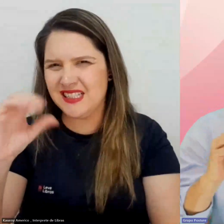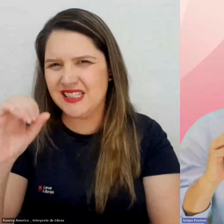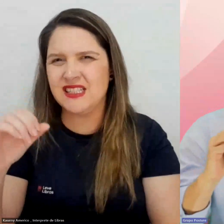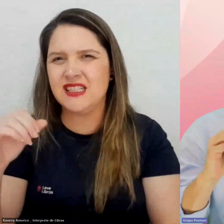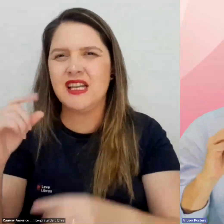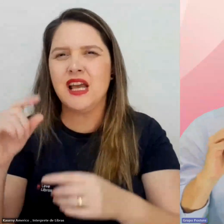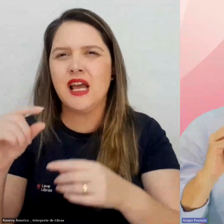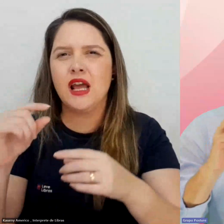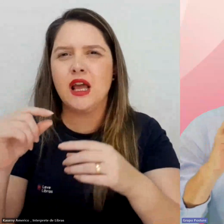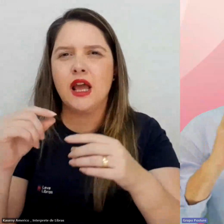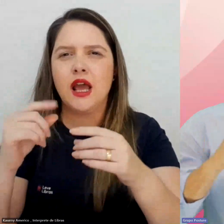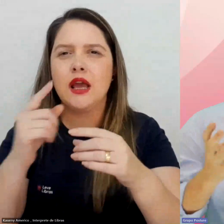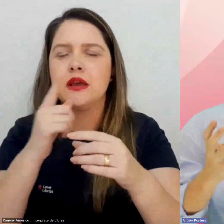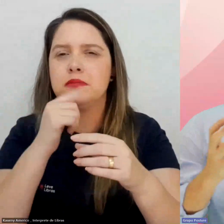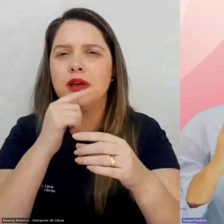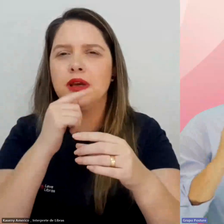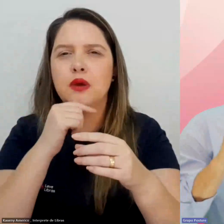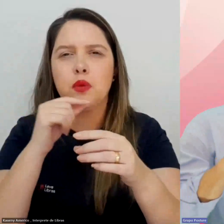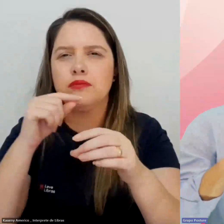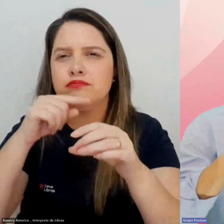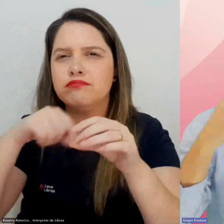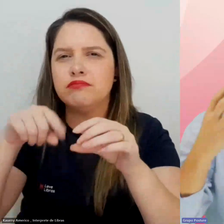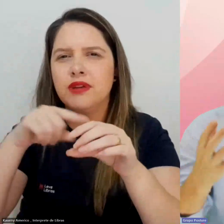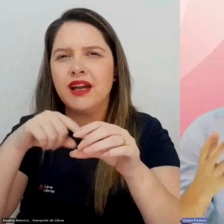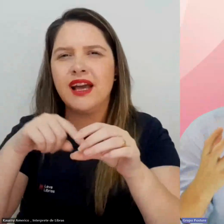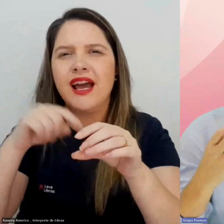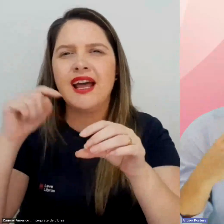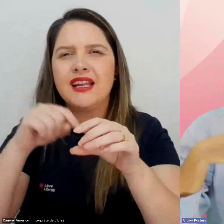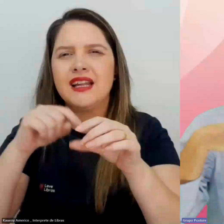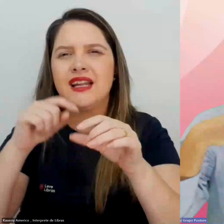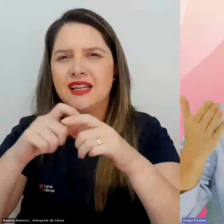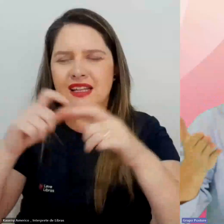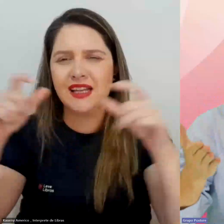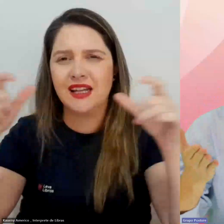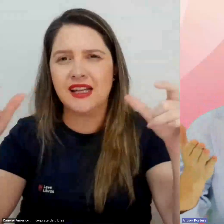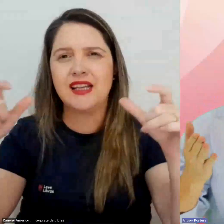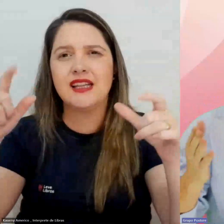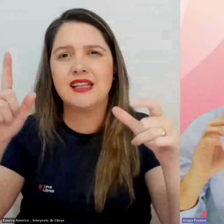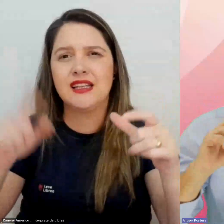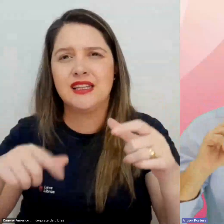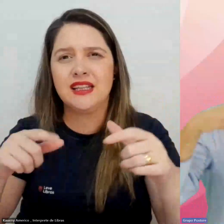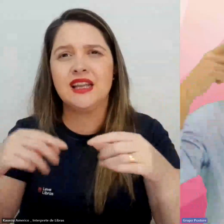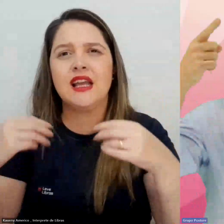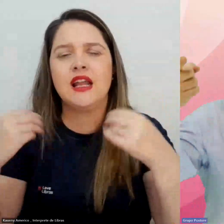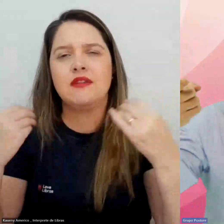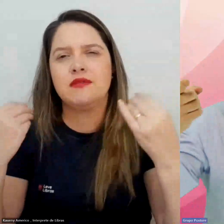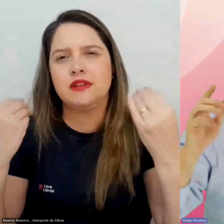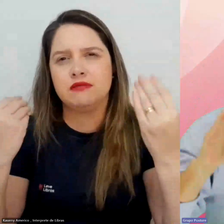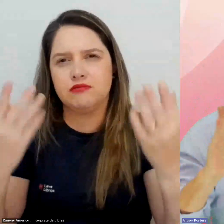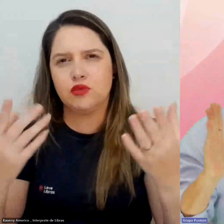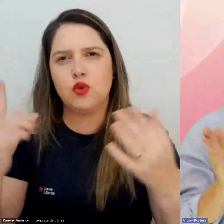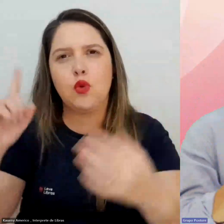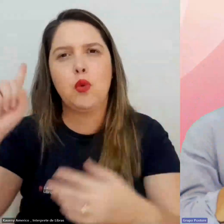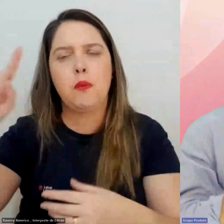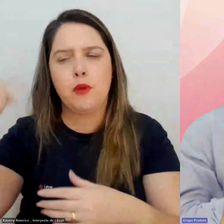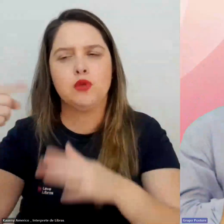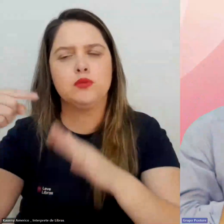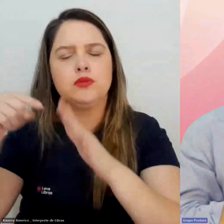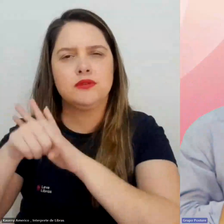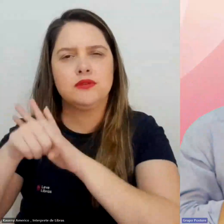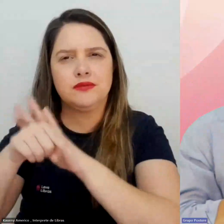d'água. Então, essa bexiguinha, na grande maioria, ela vai ser benigna e no próximo exame, provavelmente, ela já